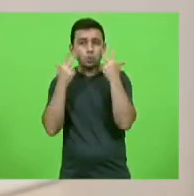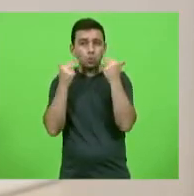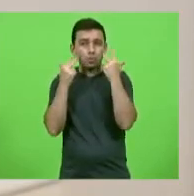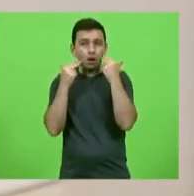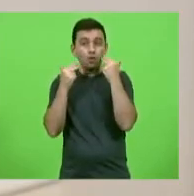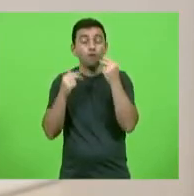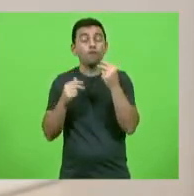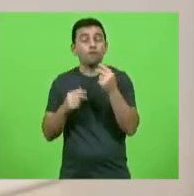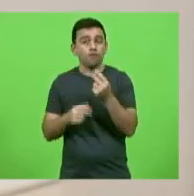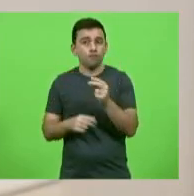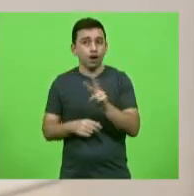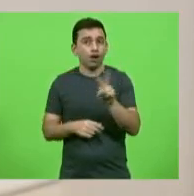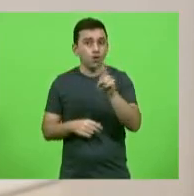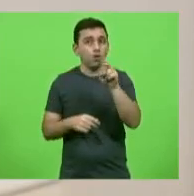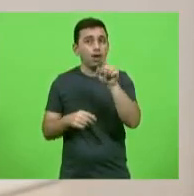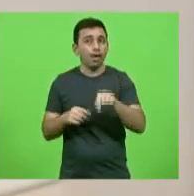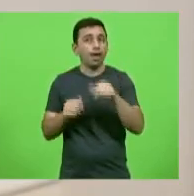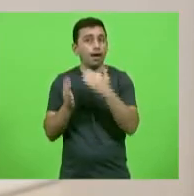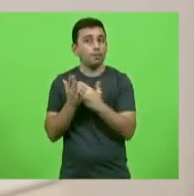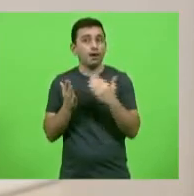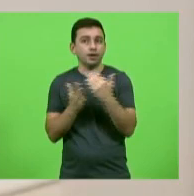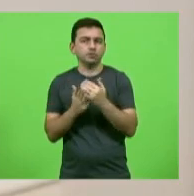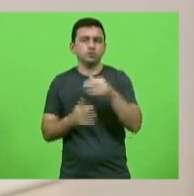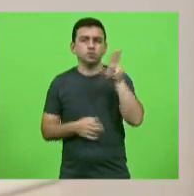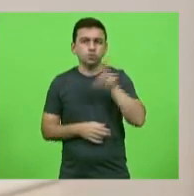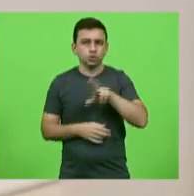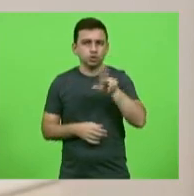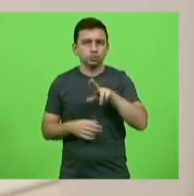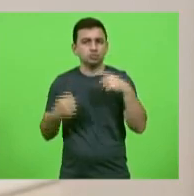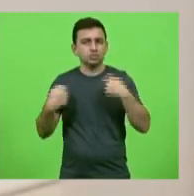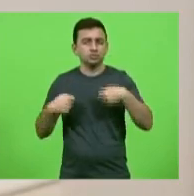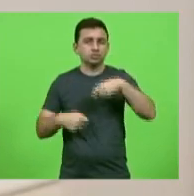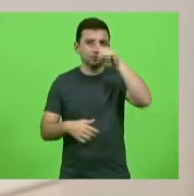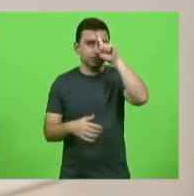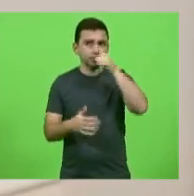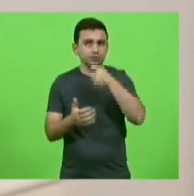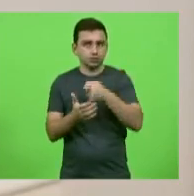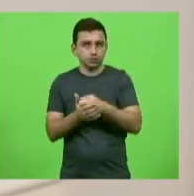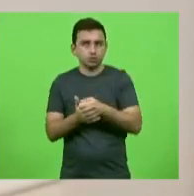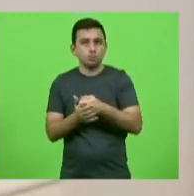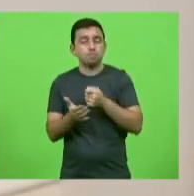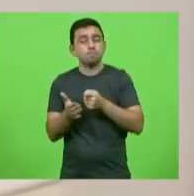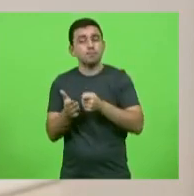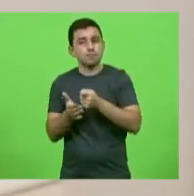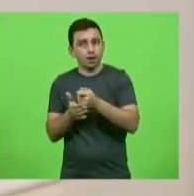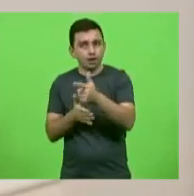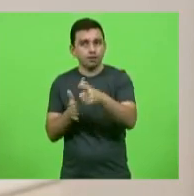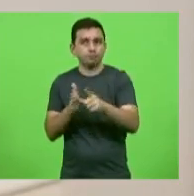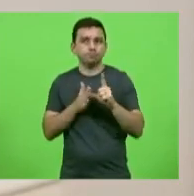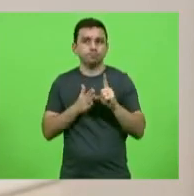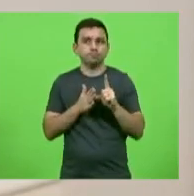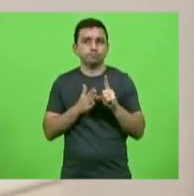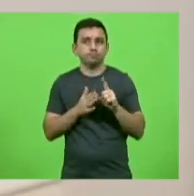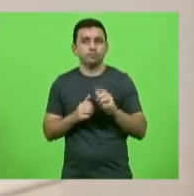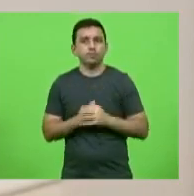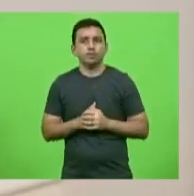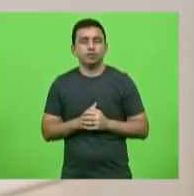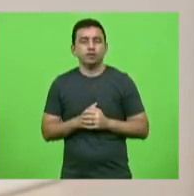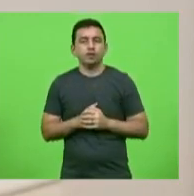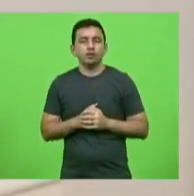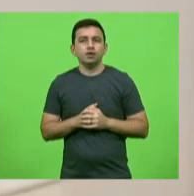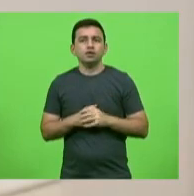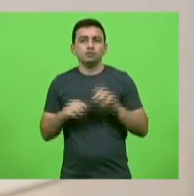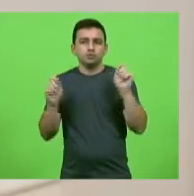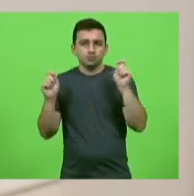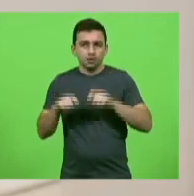superiores, subsistindo, portanto, urgência na definição sobre o pagamento antecipado. A possibilidade de realização